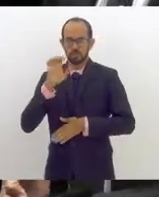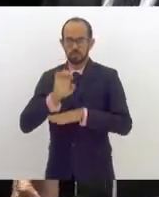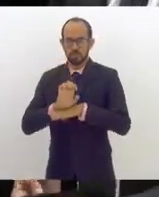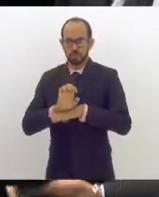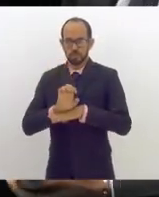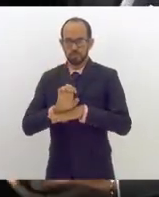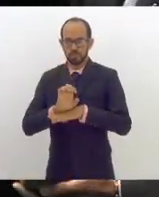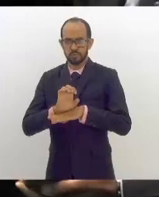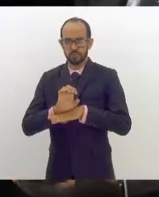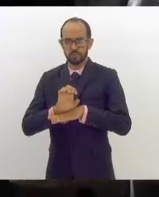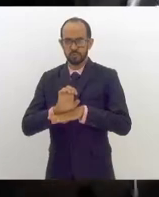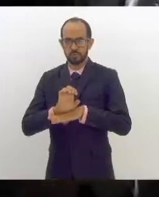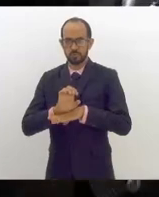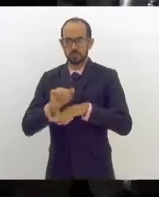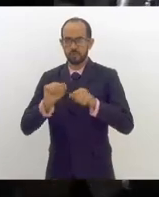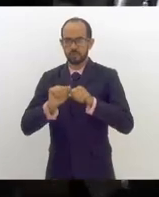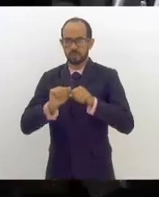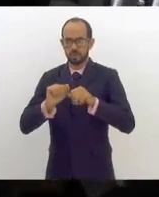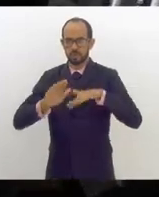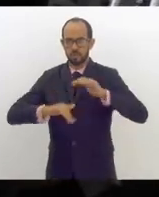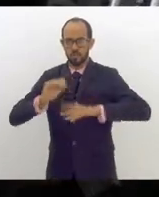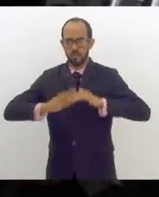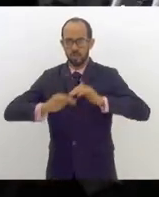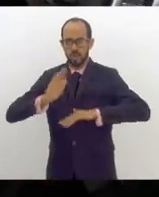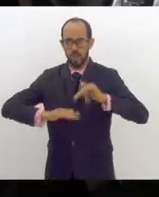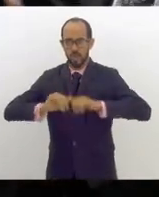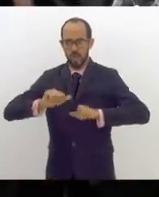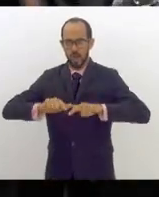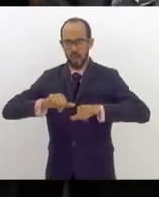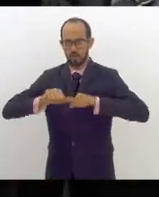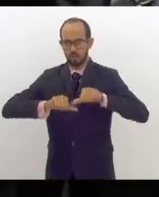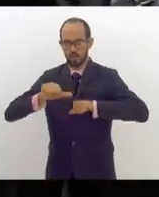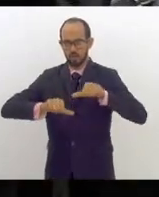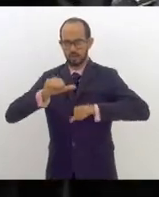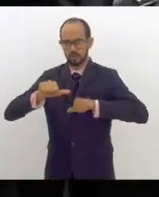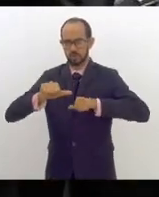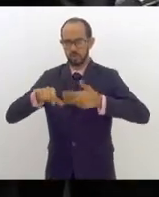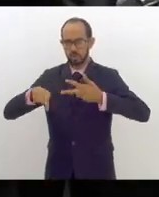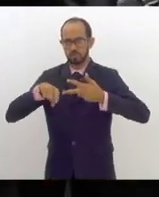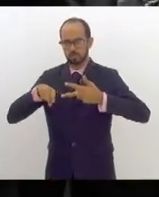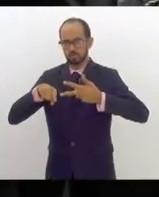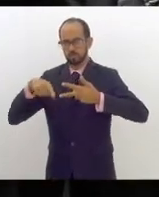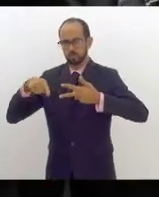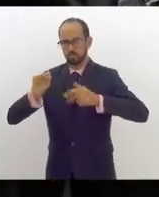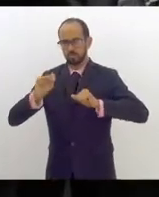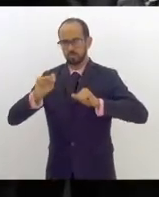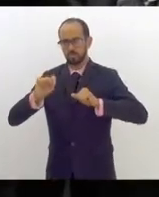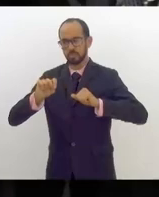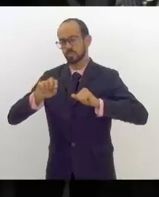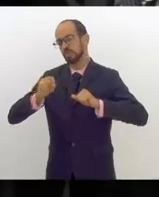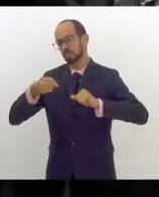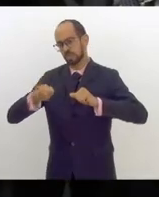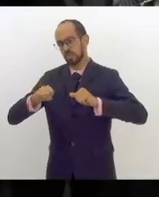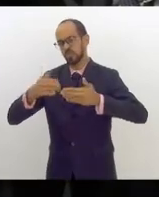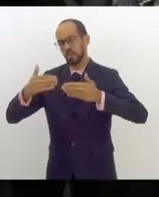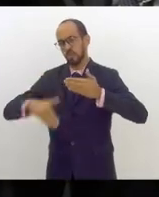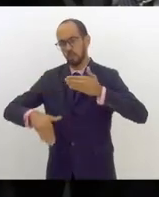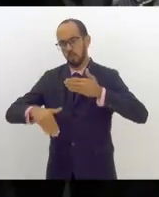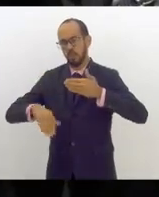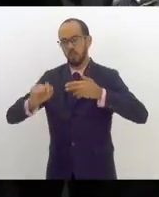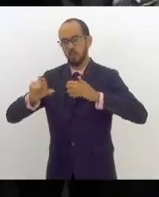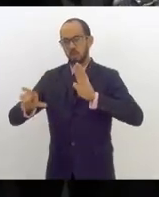promover ali qualquer alteração de um ato do Poder Executivo que esteja elevado de ilegalidade é um instrumento